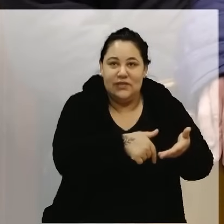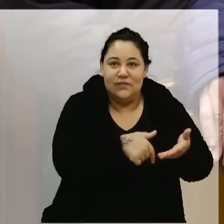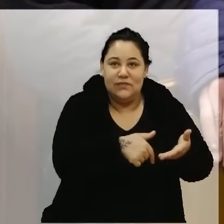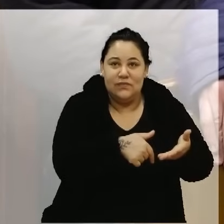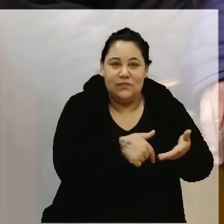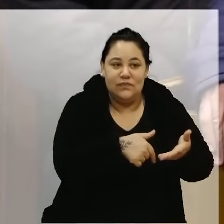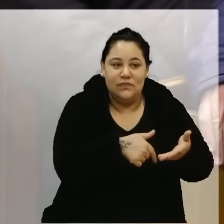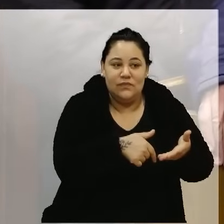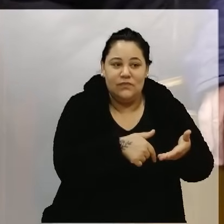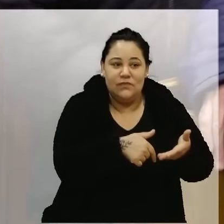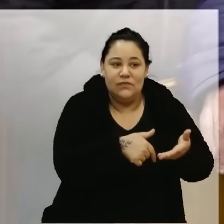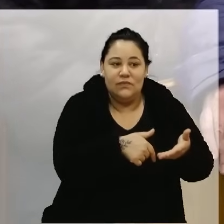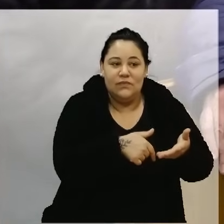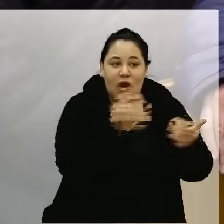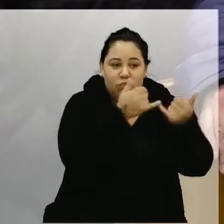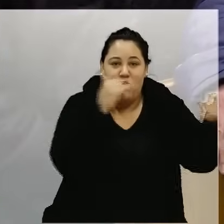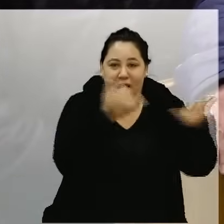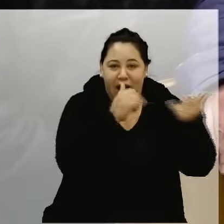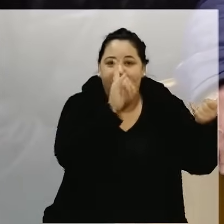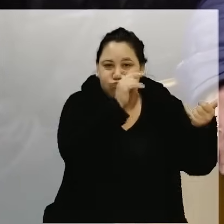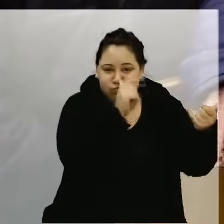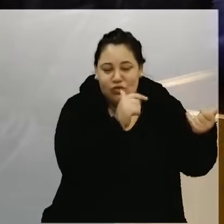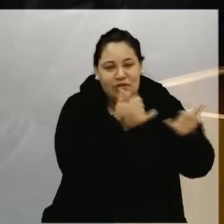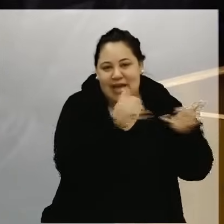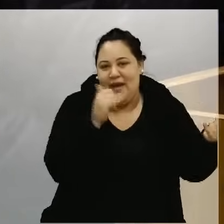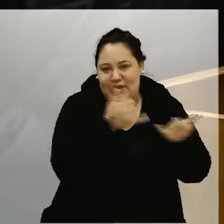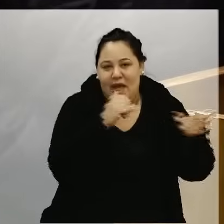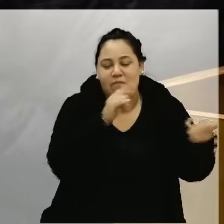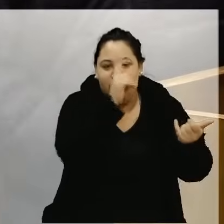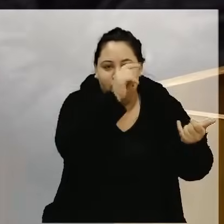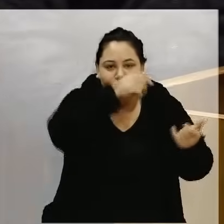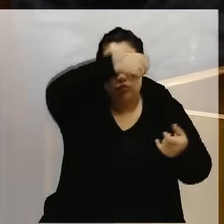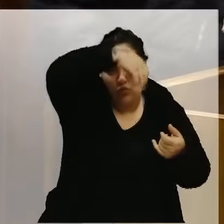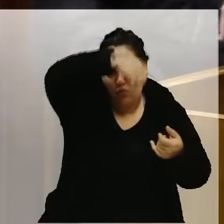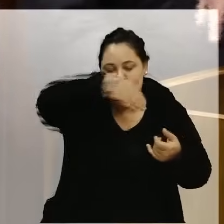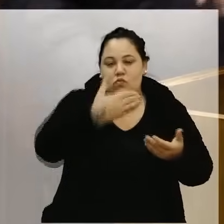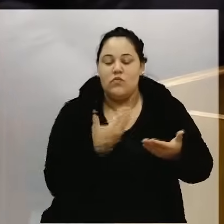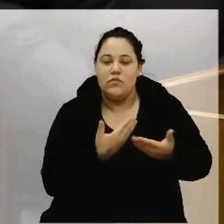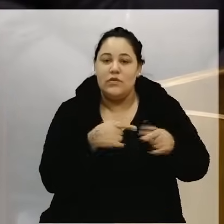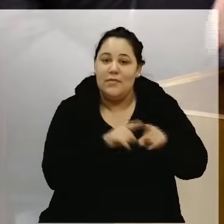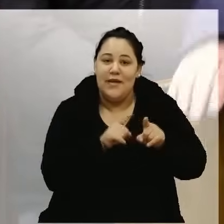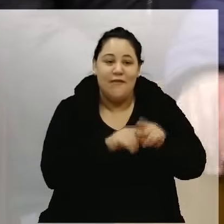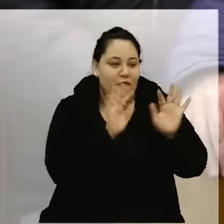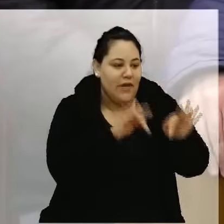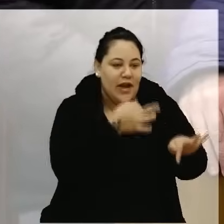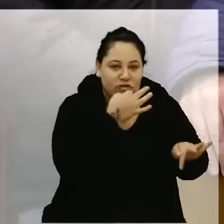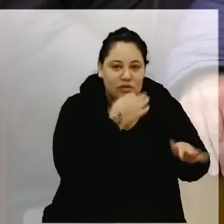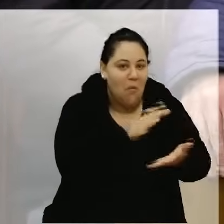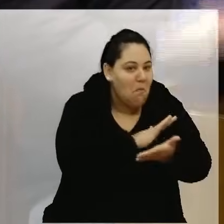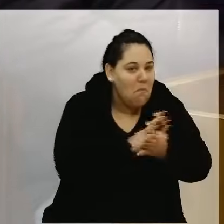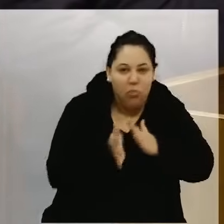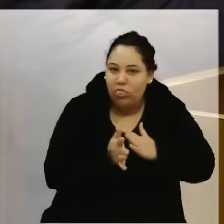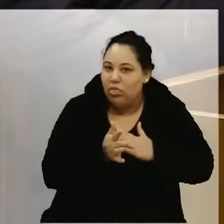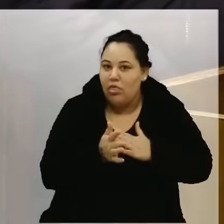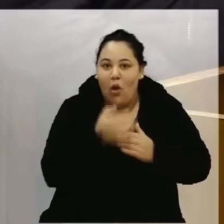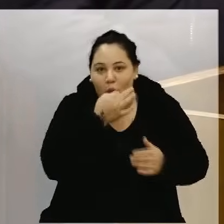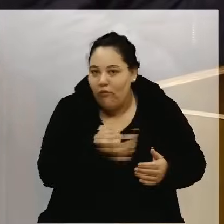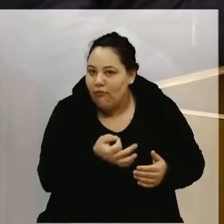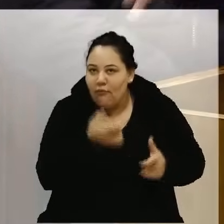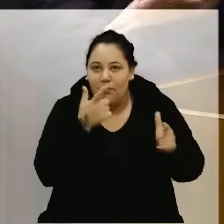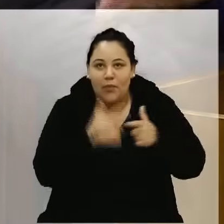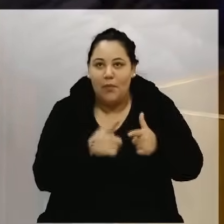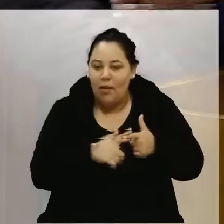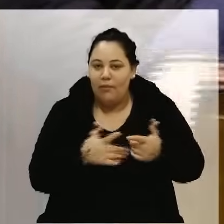nós vamos ter a paralisação total de todos os abastecimentos. A questão do lixo, idem, nós teremos, nem se fala,